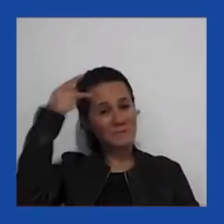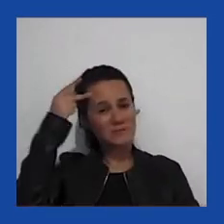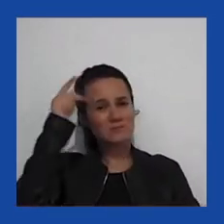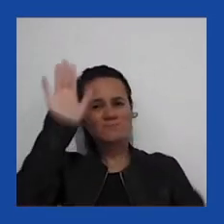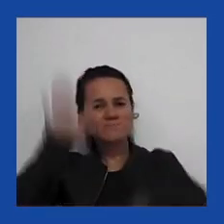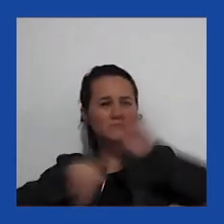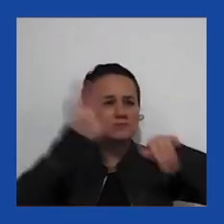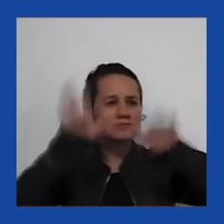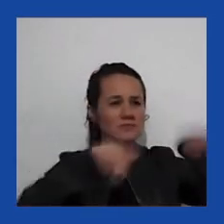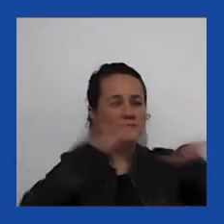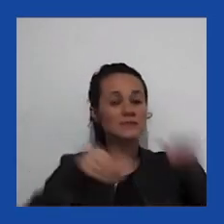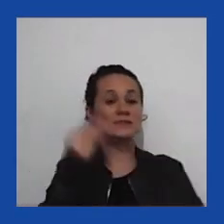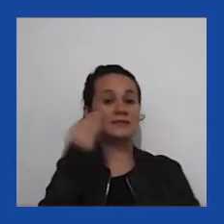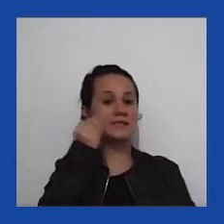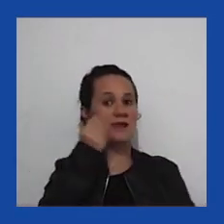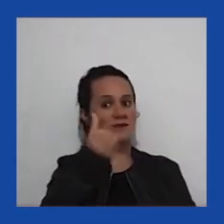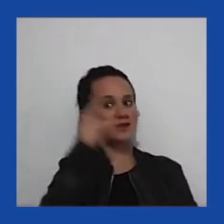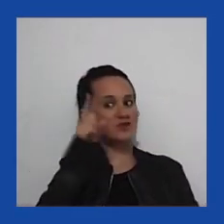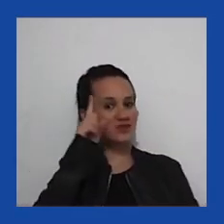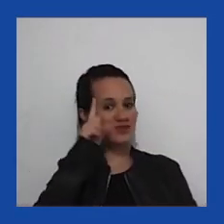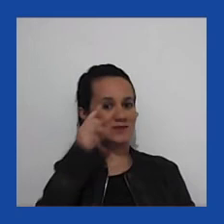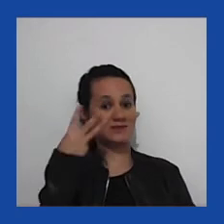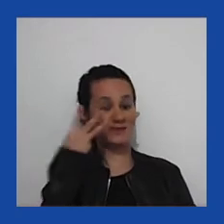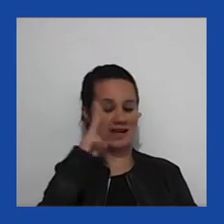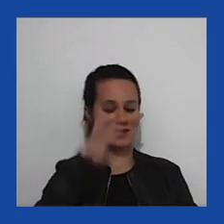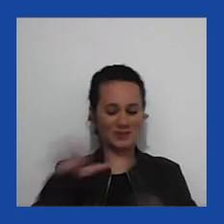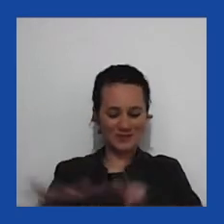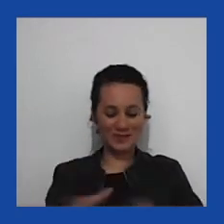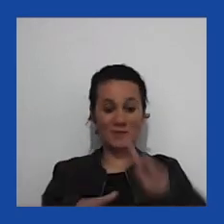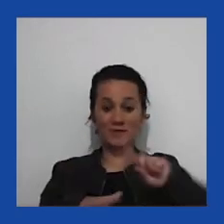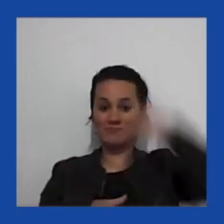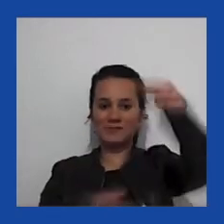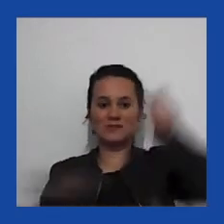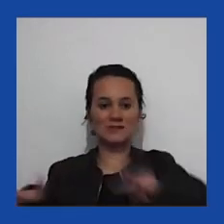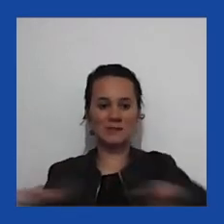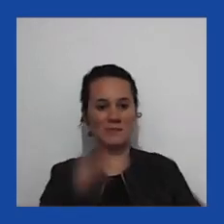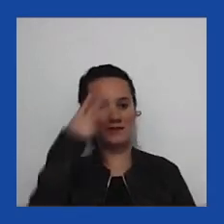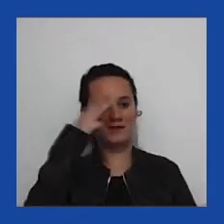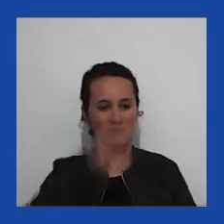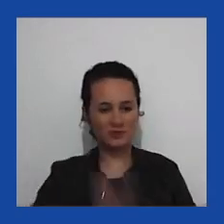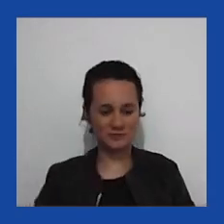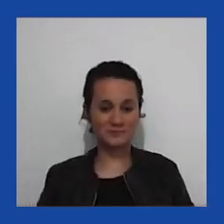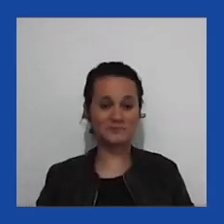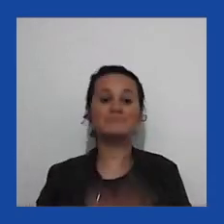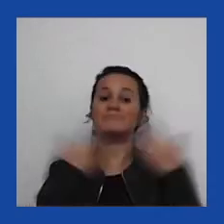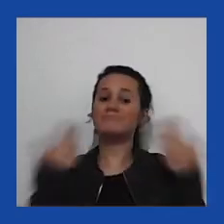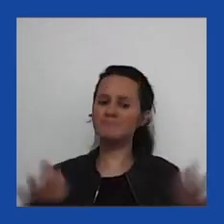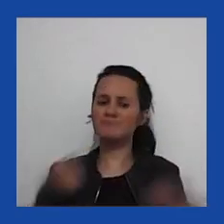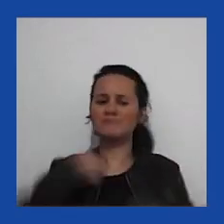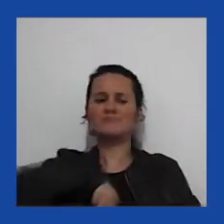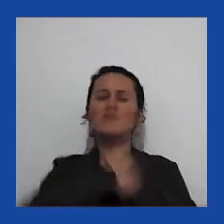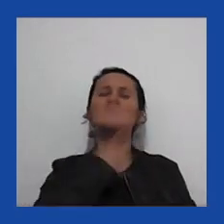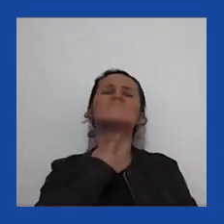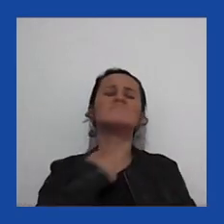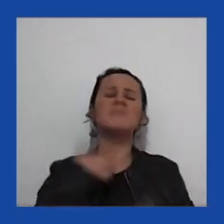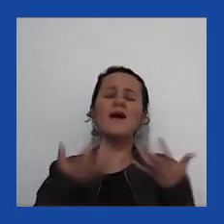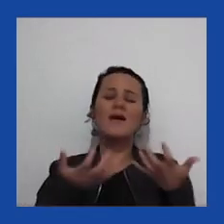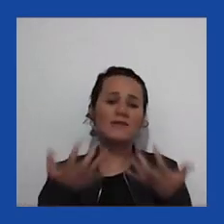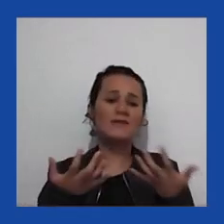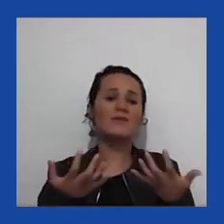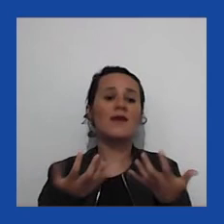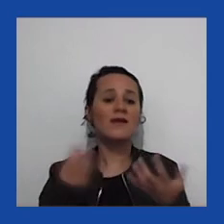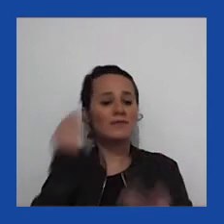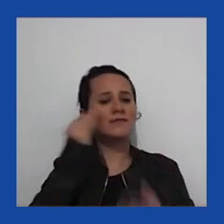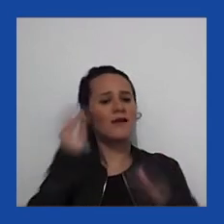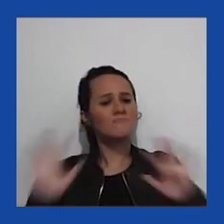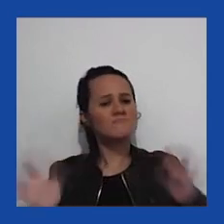próximos 6 dias, 3 dias nessa semana e 3 dias na semana que vem. E nós queremos, como faz parte do nosso DNA, estimular